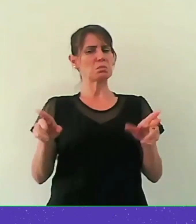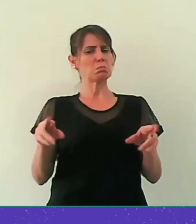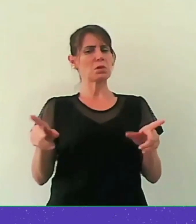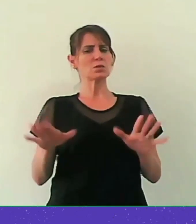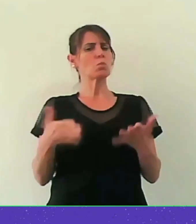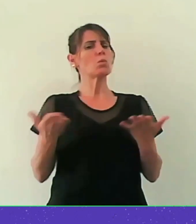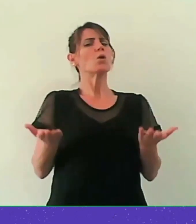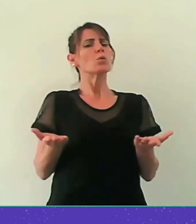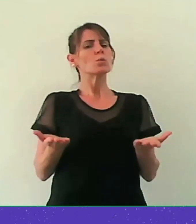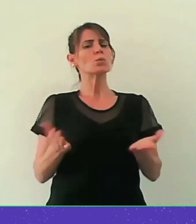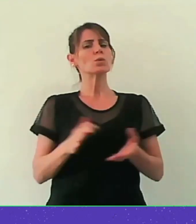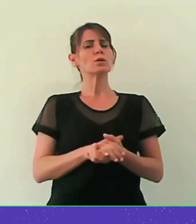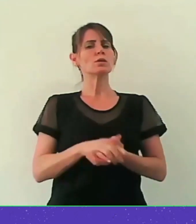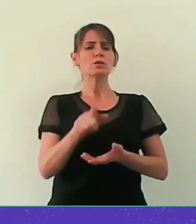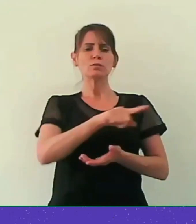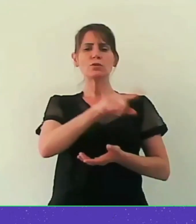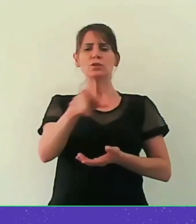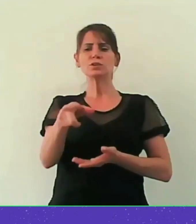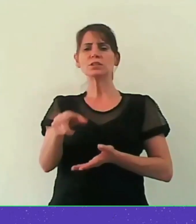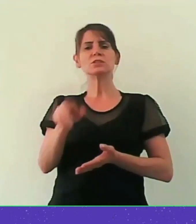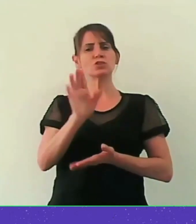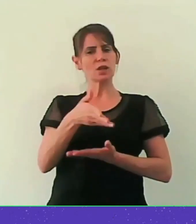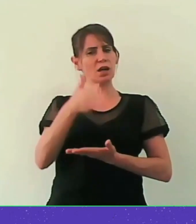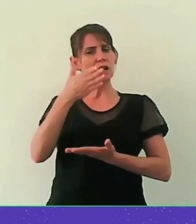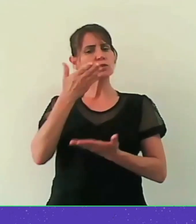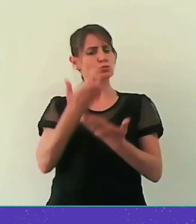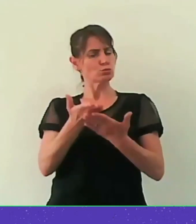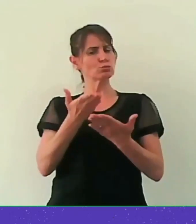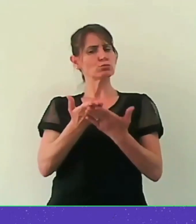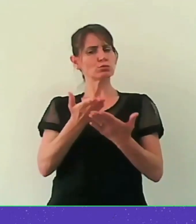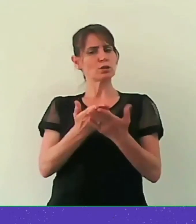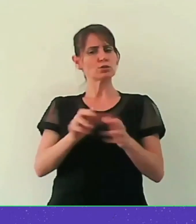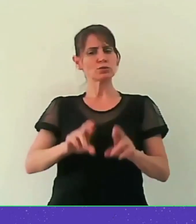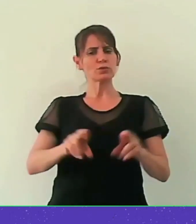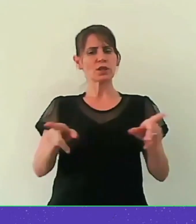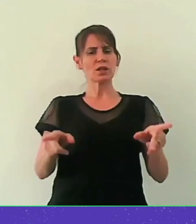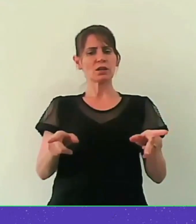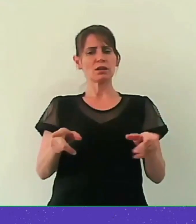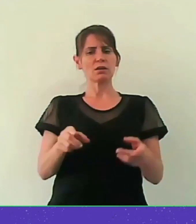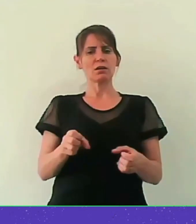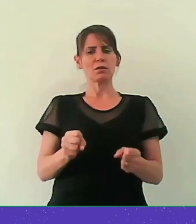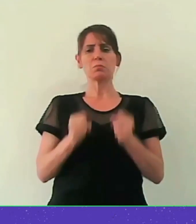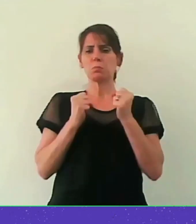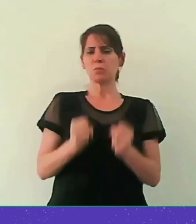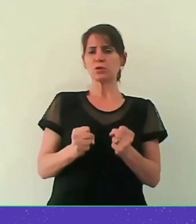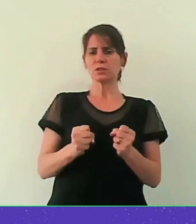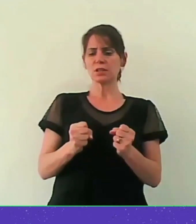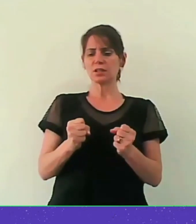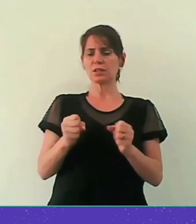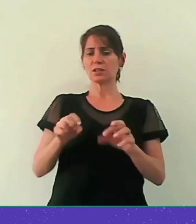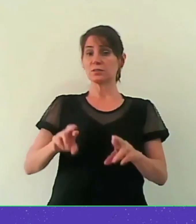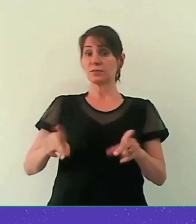Vocês estudaram. Qual a diferença entre o poder e a força?